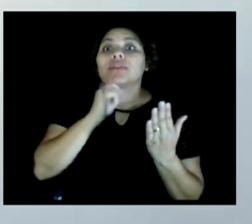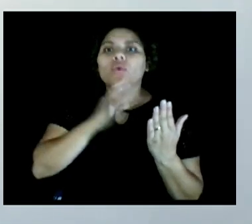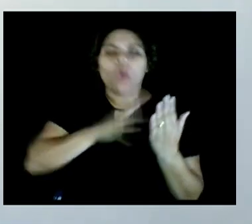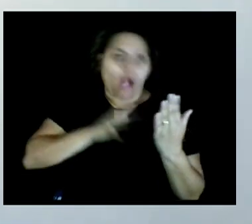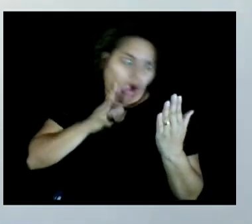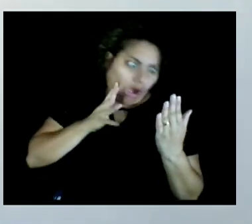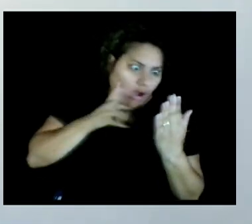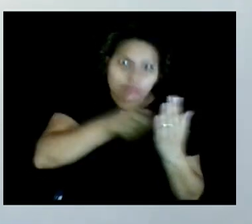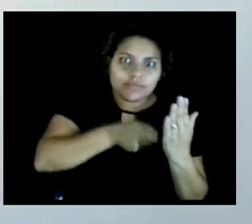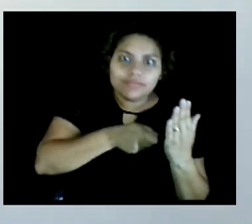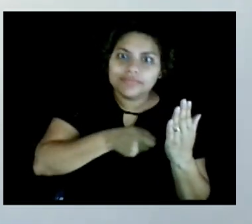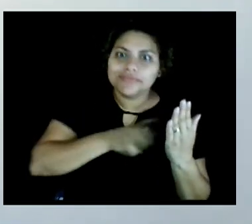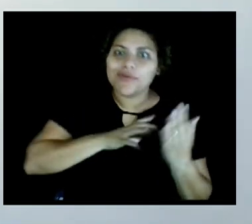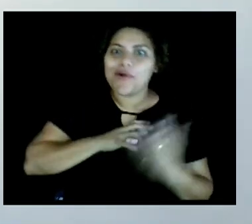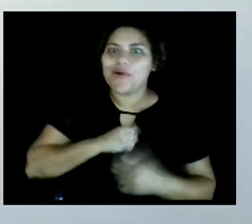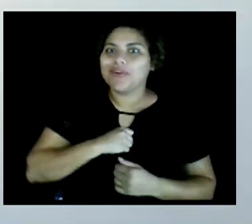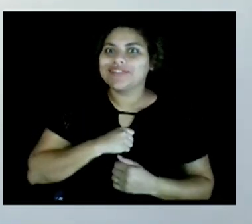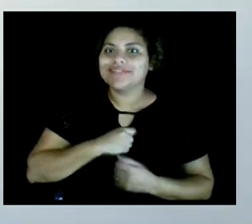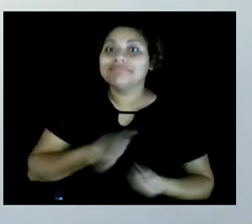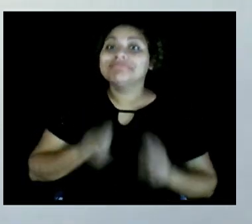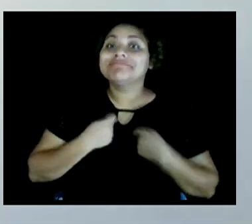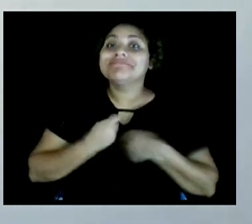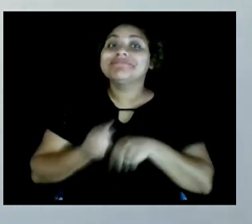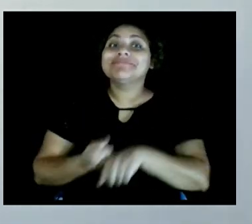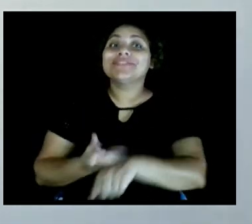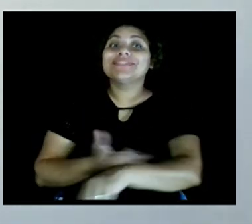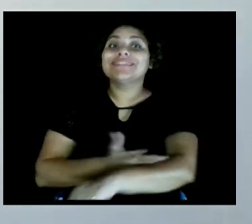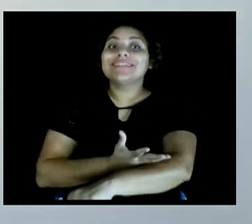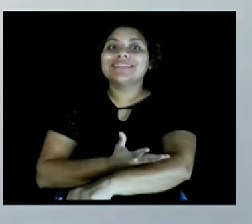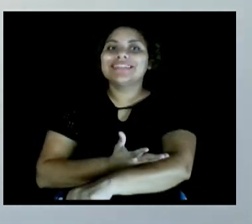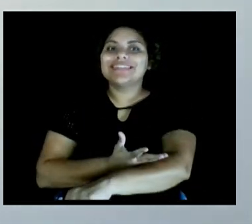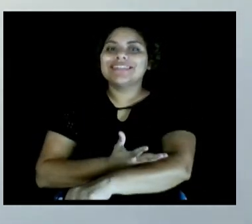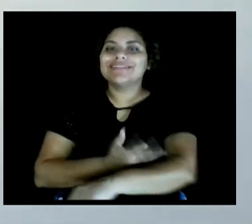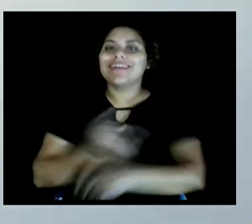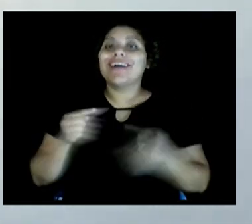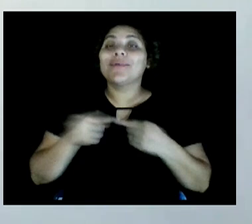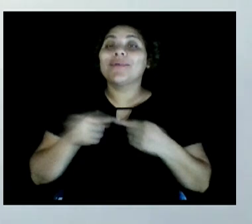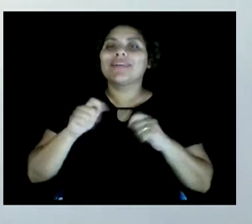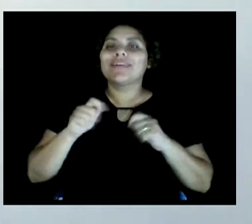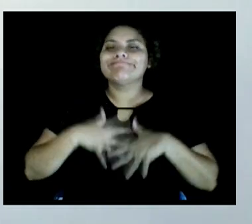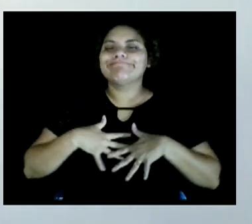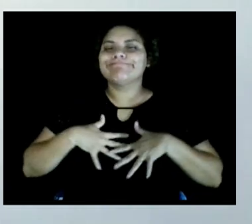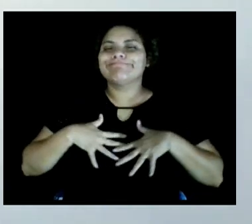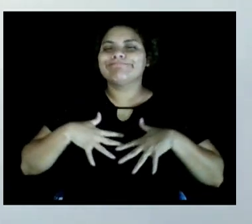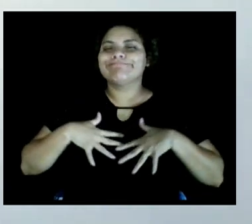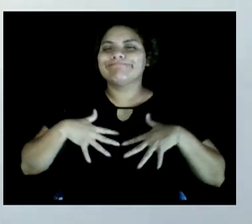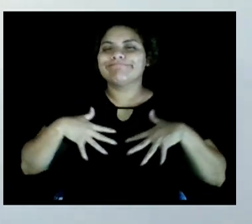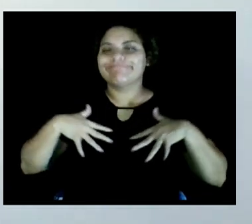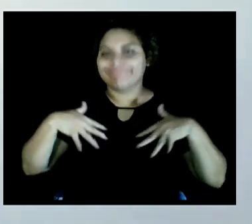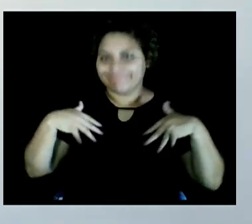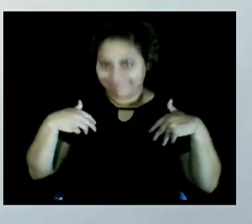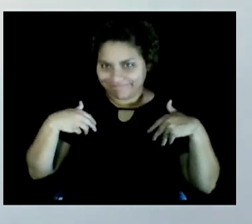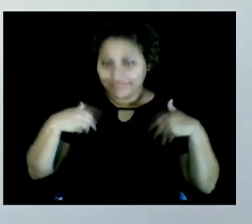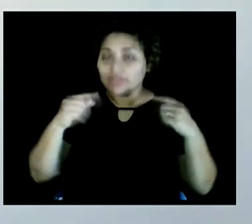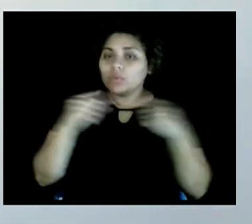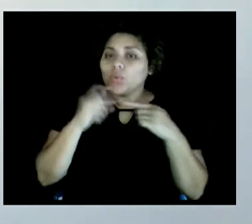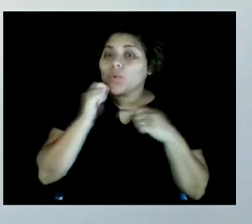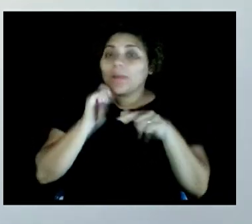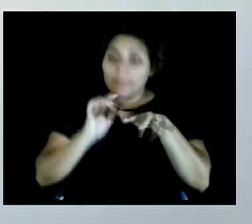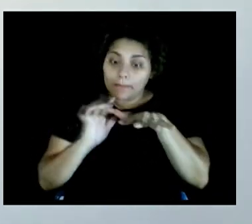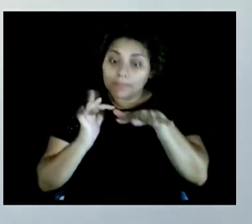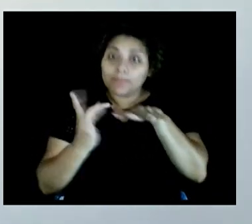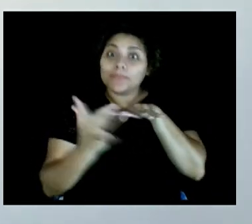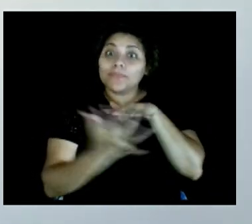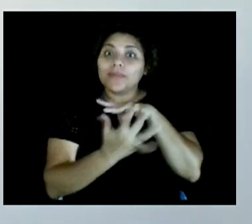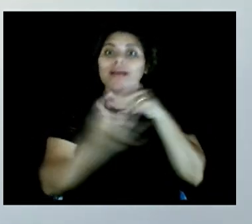gera uma emoção, que é a emoção do quê? Do prazer. Rede social, ela libera o efeito